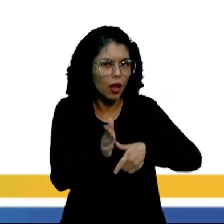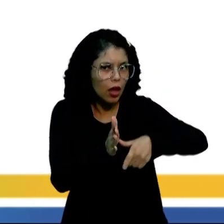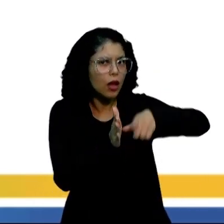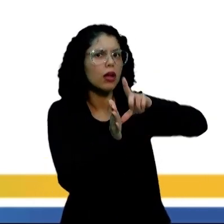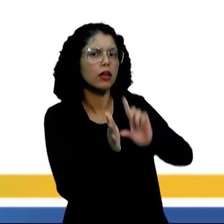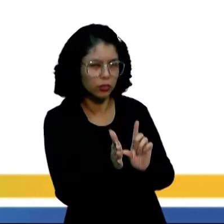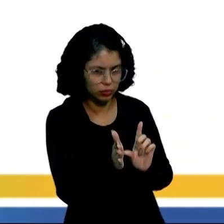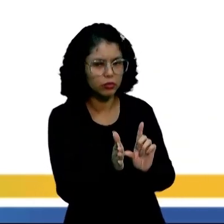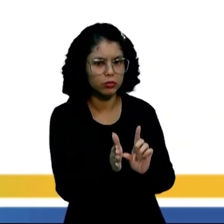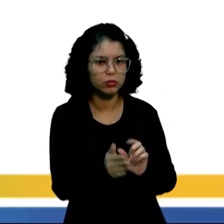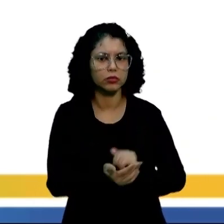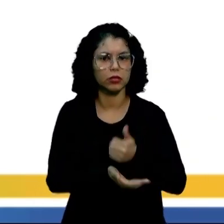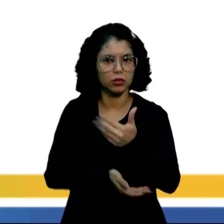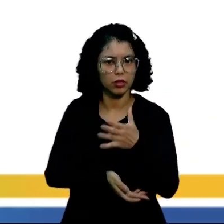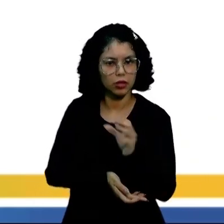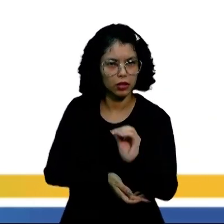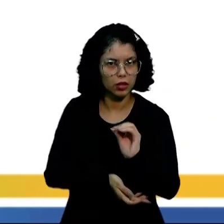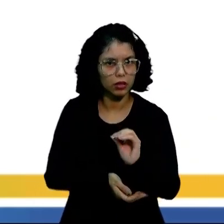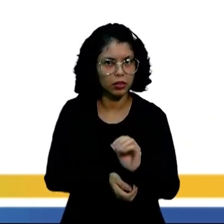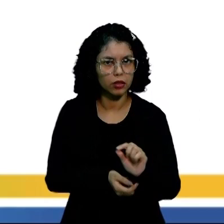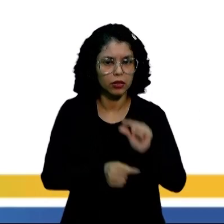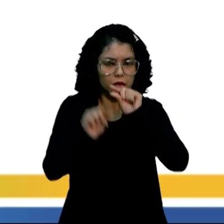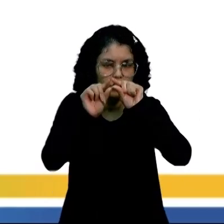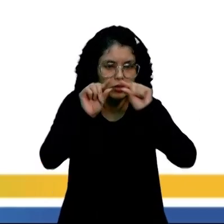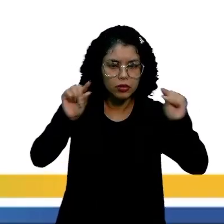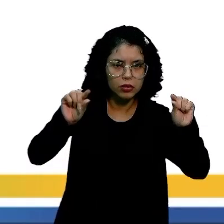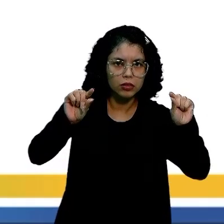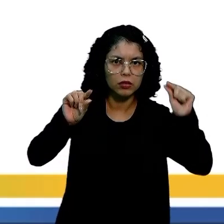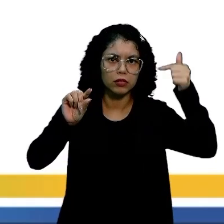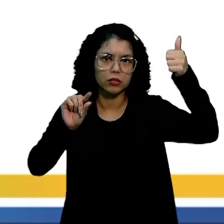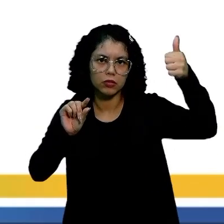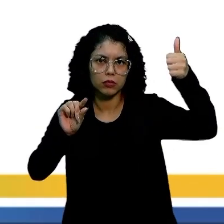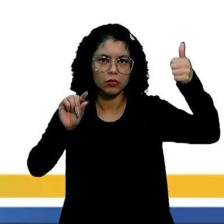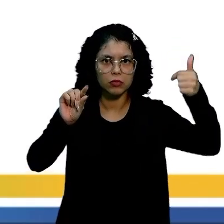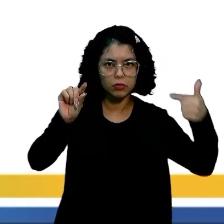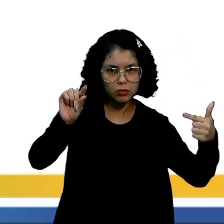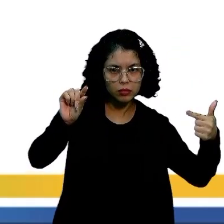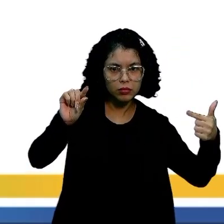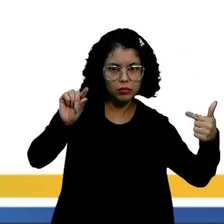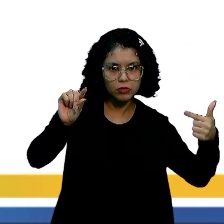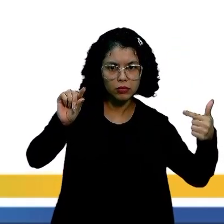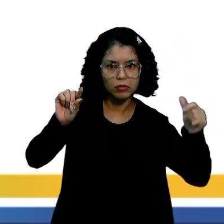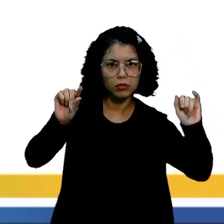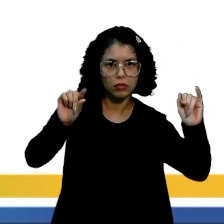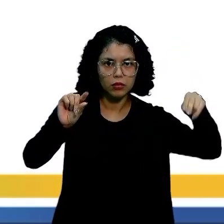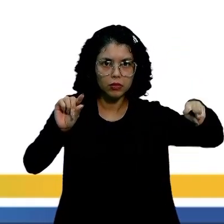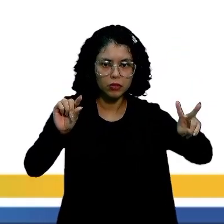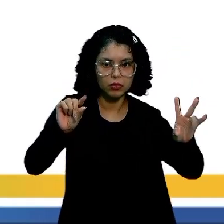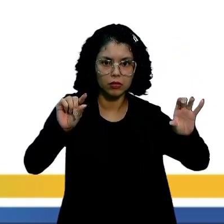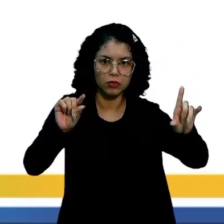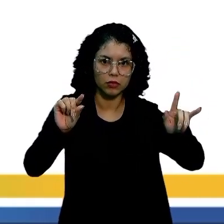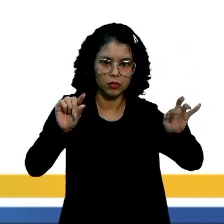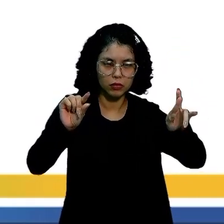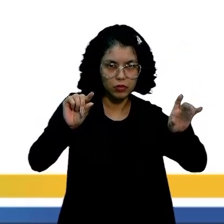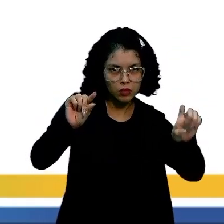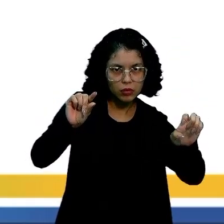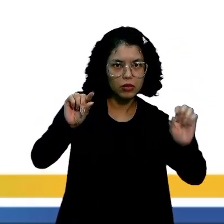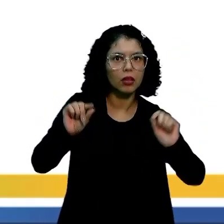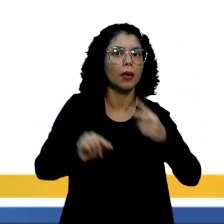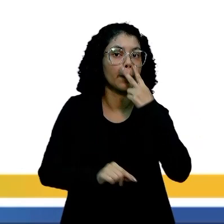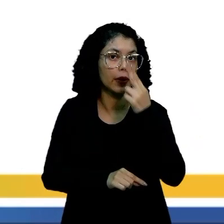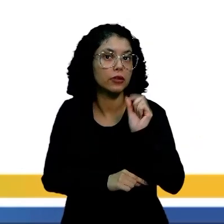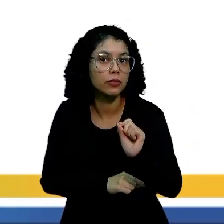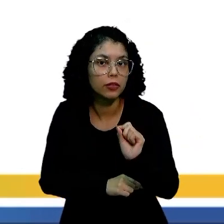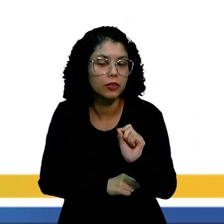desse número 10.000 ali na segunda linha, ok? Tem ali uma palavra involved. Ela é muito parecida com a